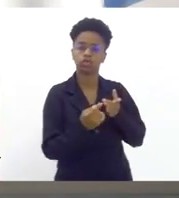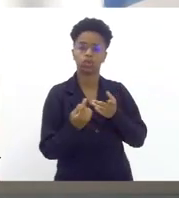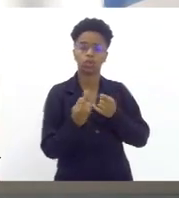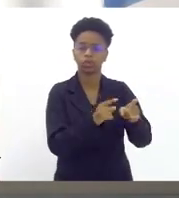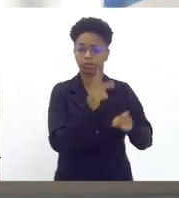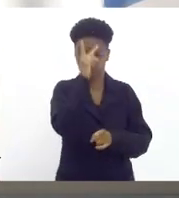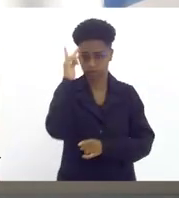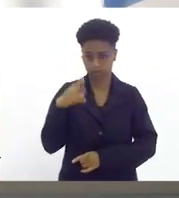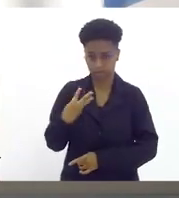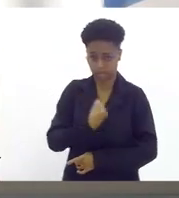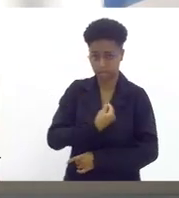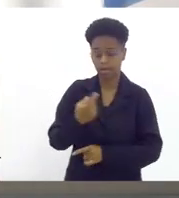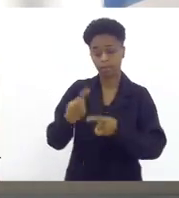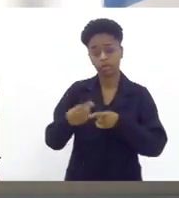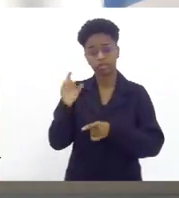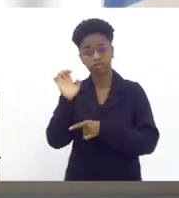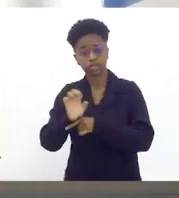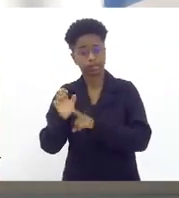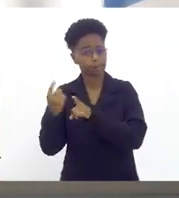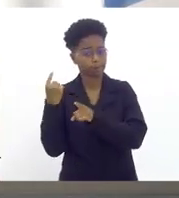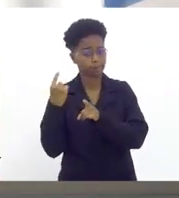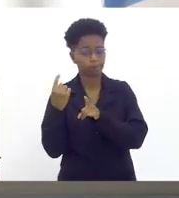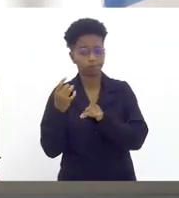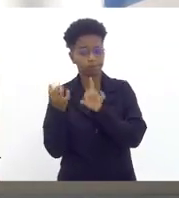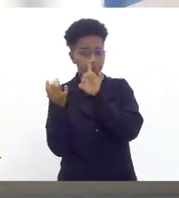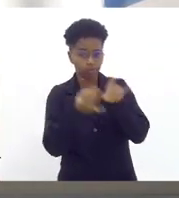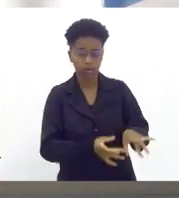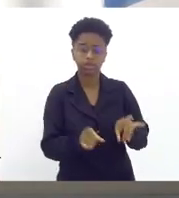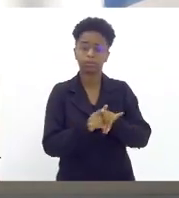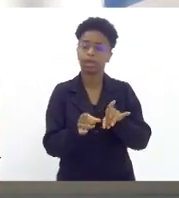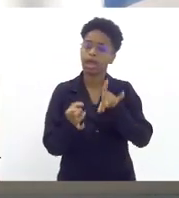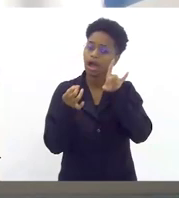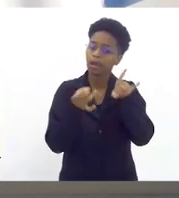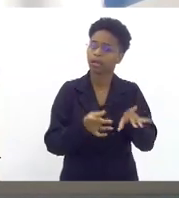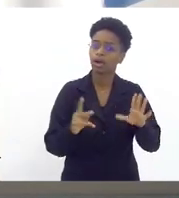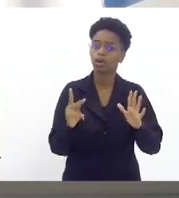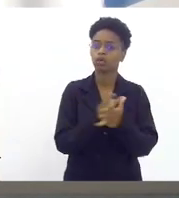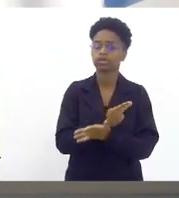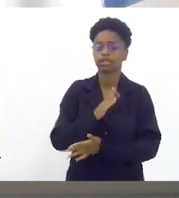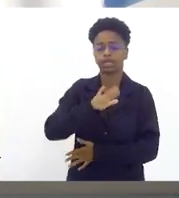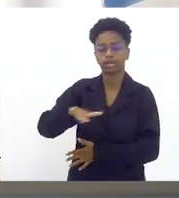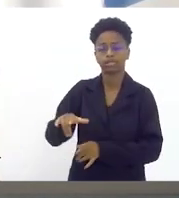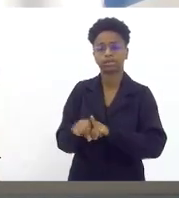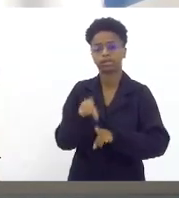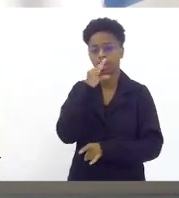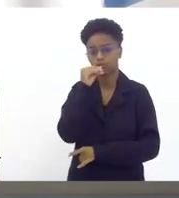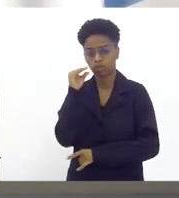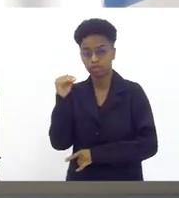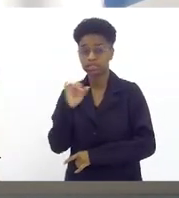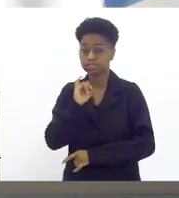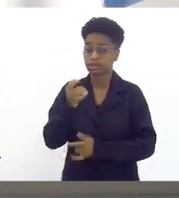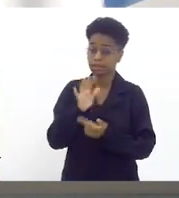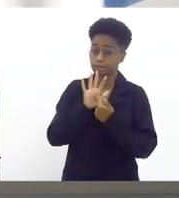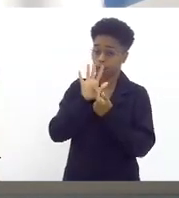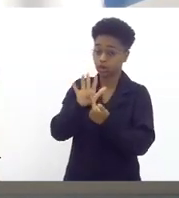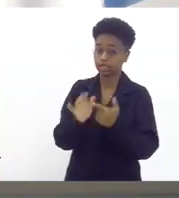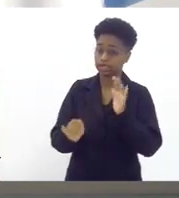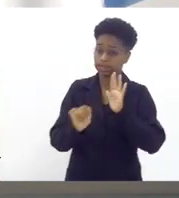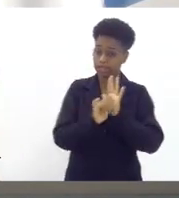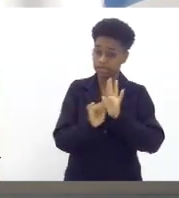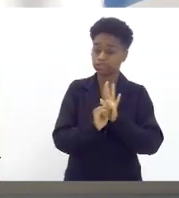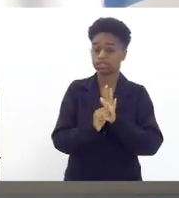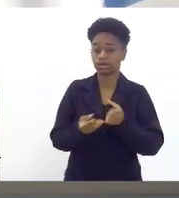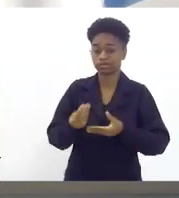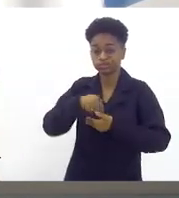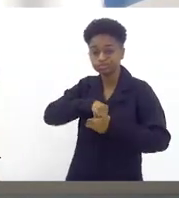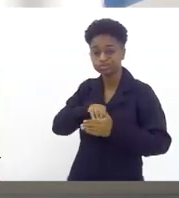Estado chancela o abandono e a violência doméstica que ocorrem com crianças e adolescentes que manifestam a sua identidade não